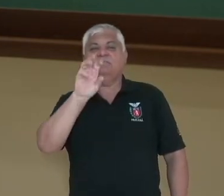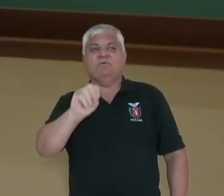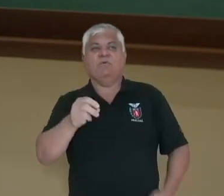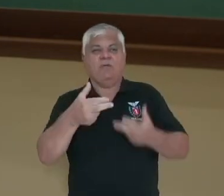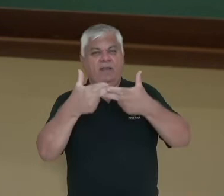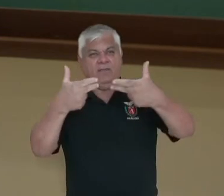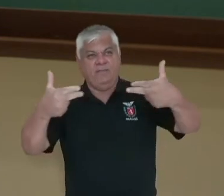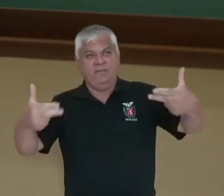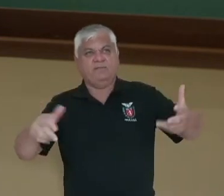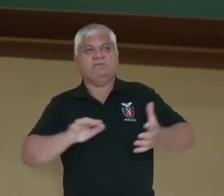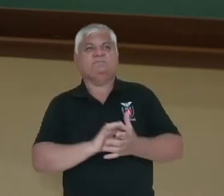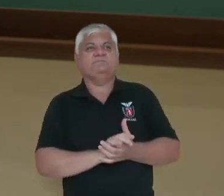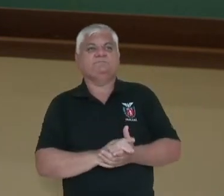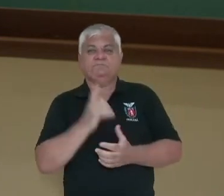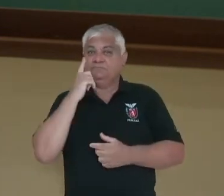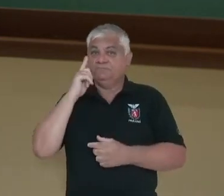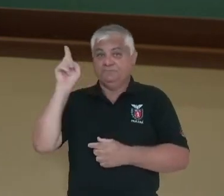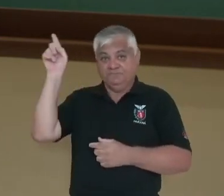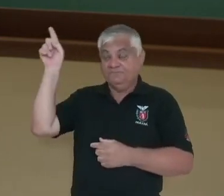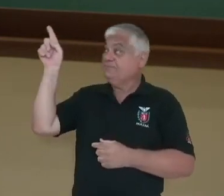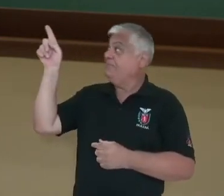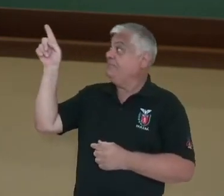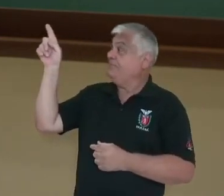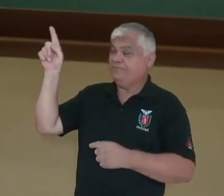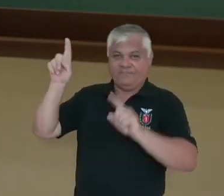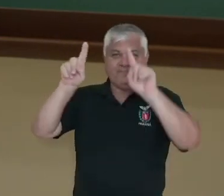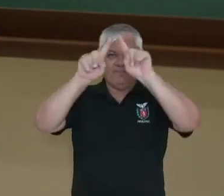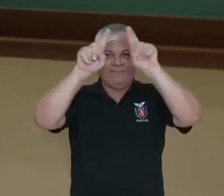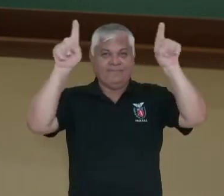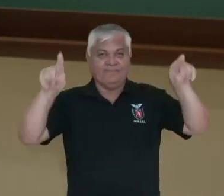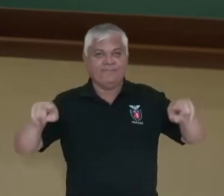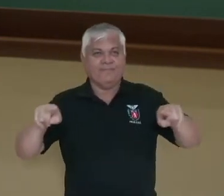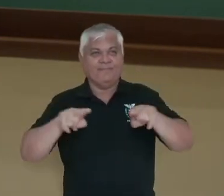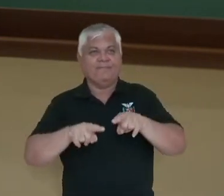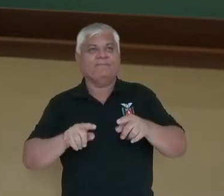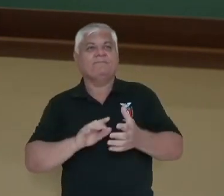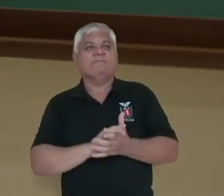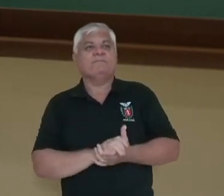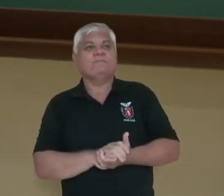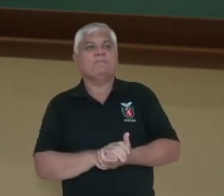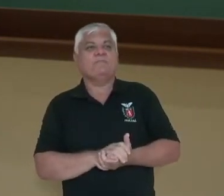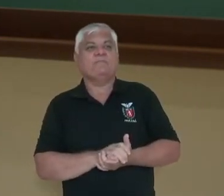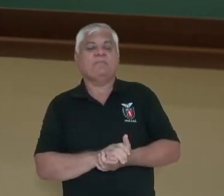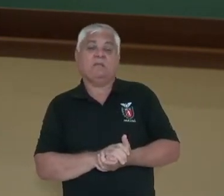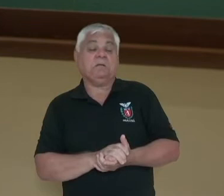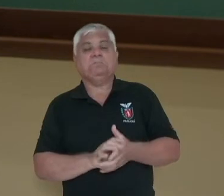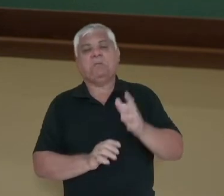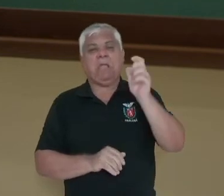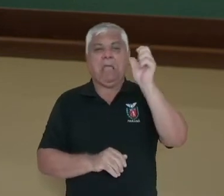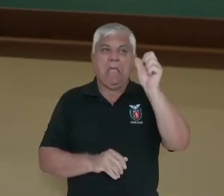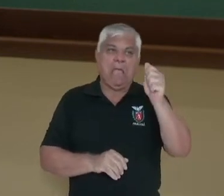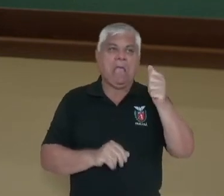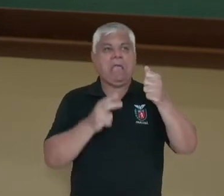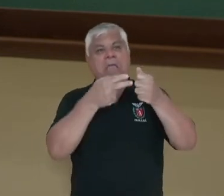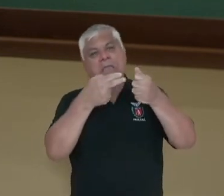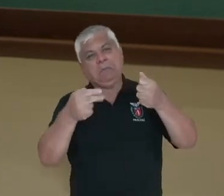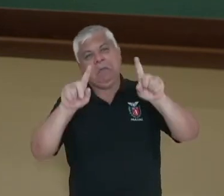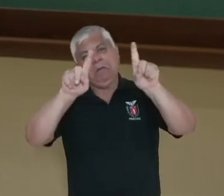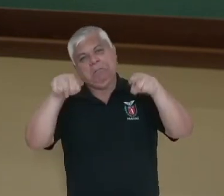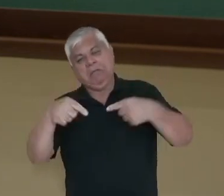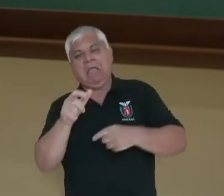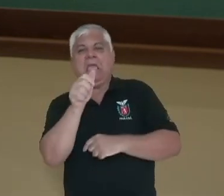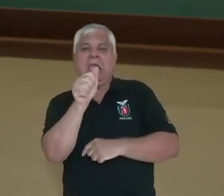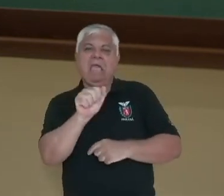matriz. Aqui, pessoal, está a representação genérica de uma matriz. Ela pode ser escrita como a